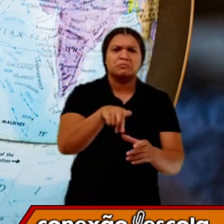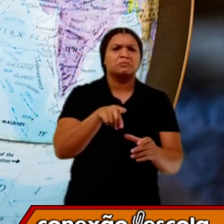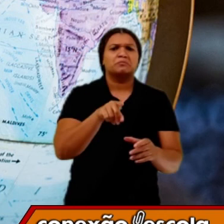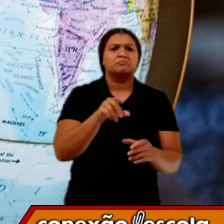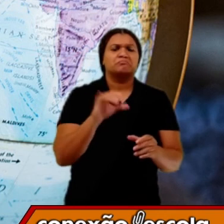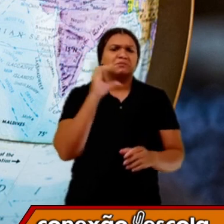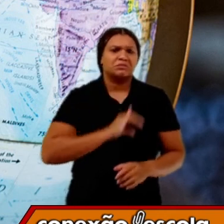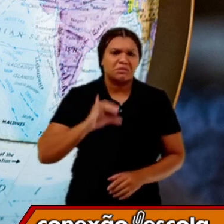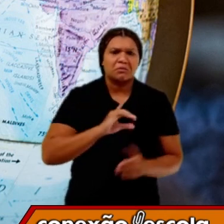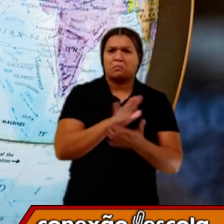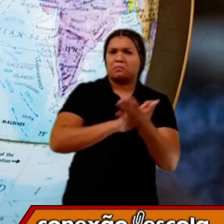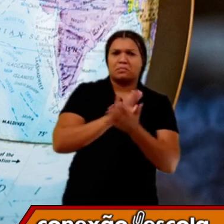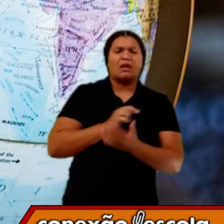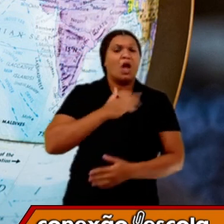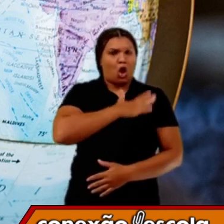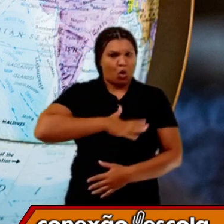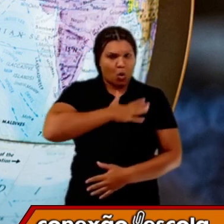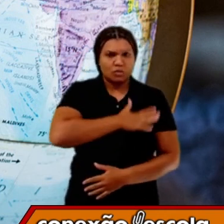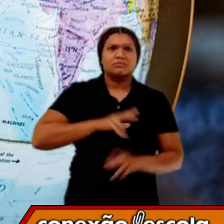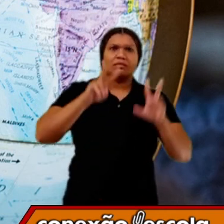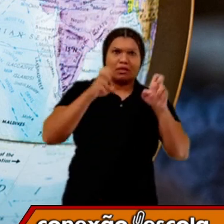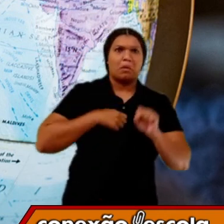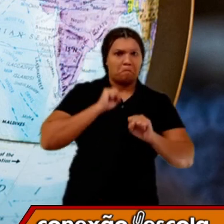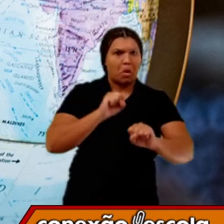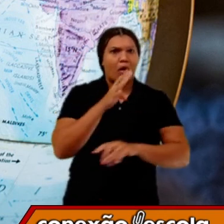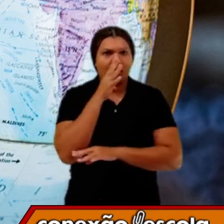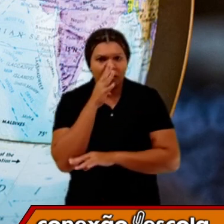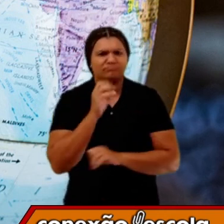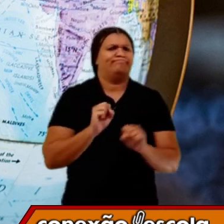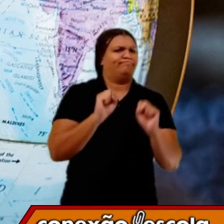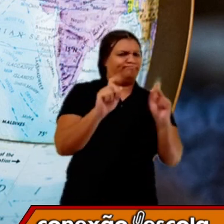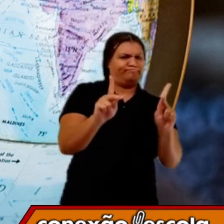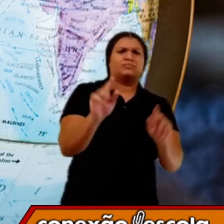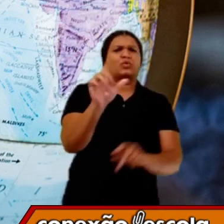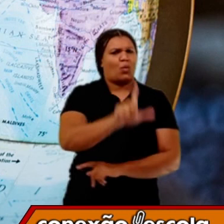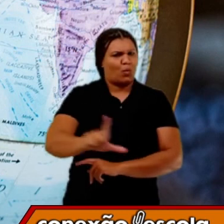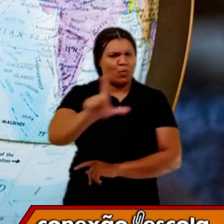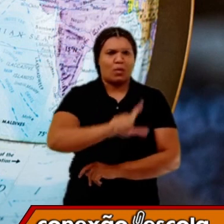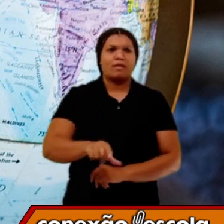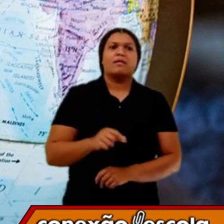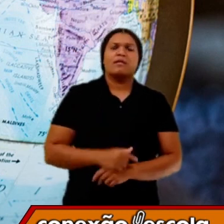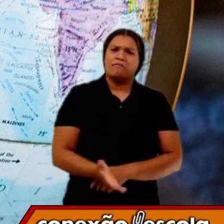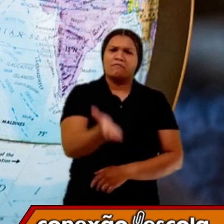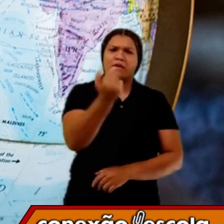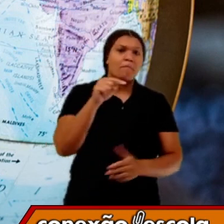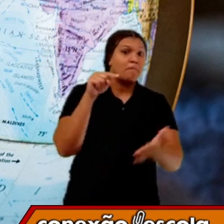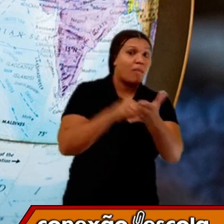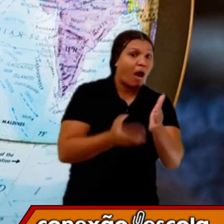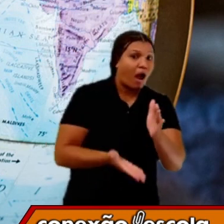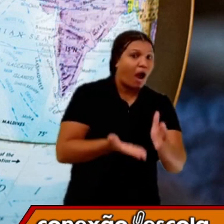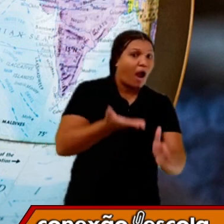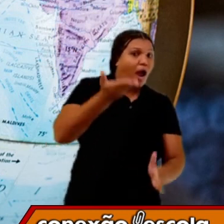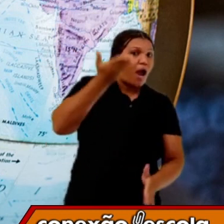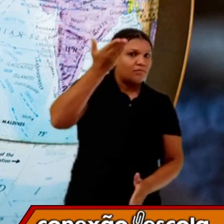desse ciclo. Gostei do tema, posso ficar? Com certeza. Aperte aí os seus cintos, lança o volume lá no alto e vem com a